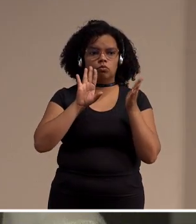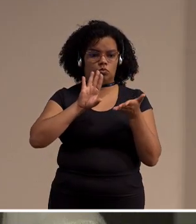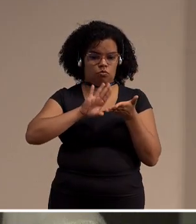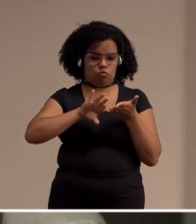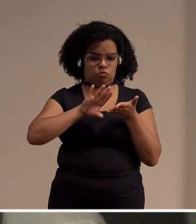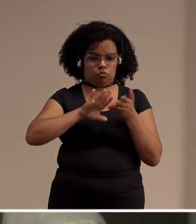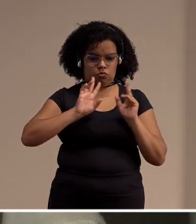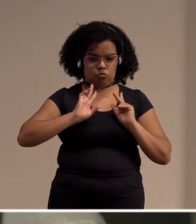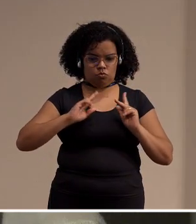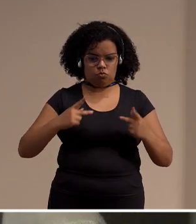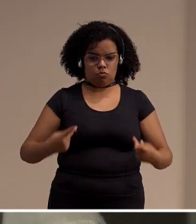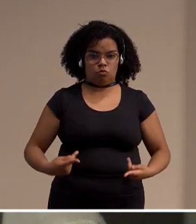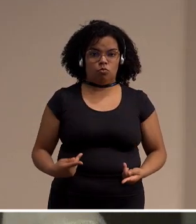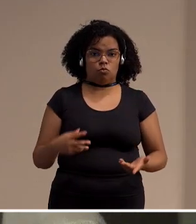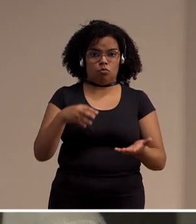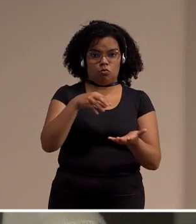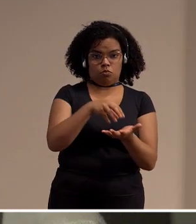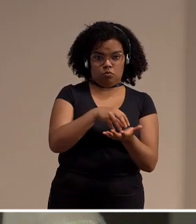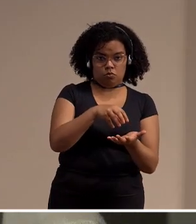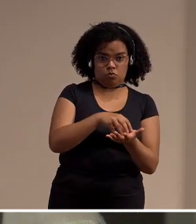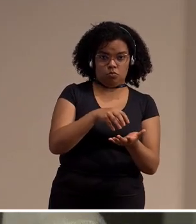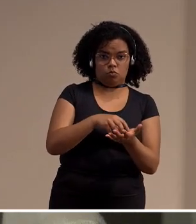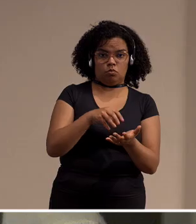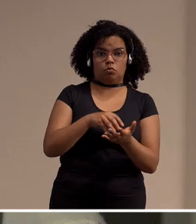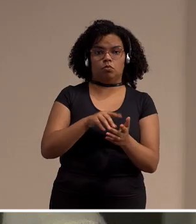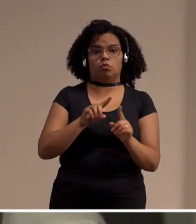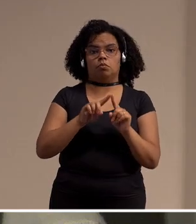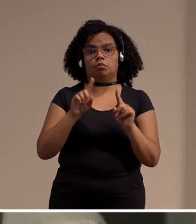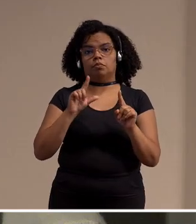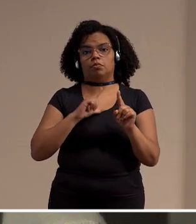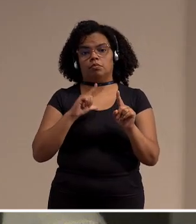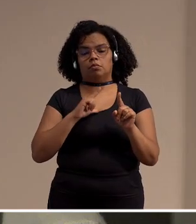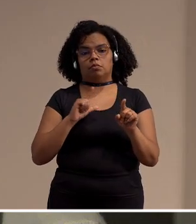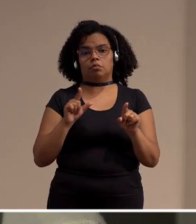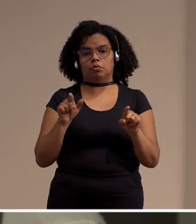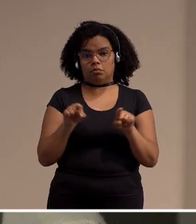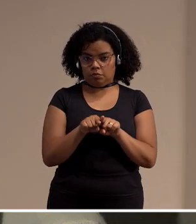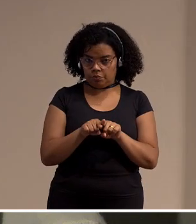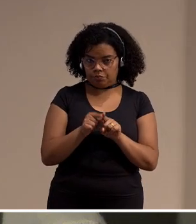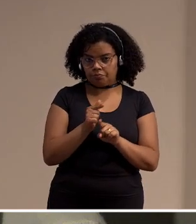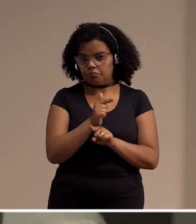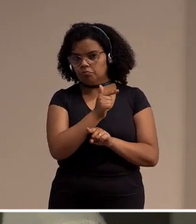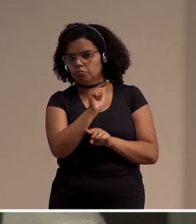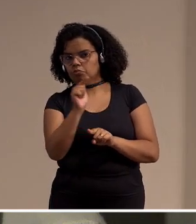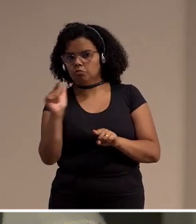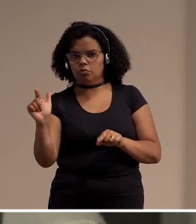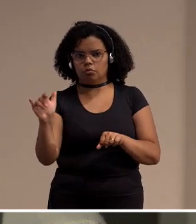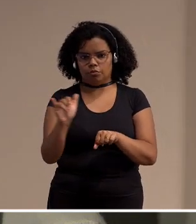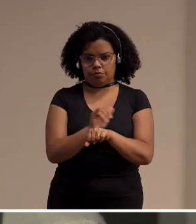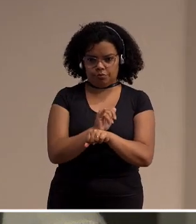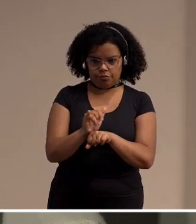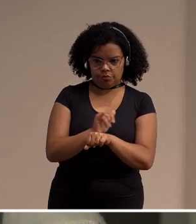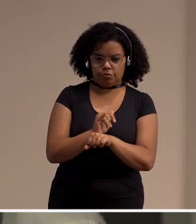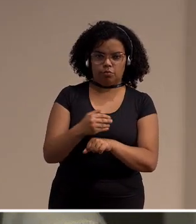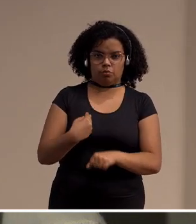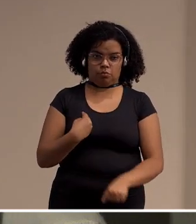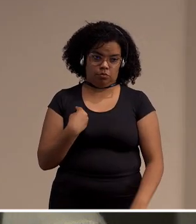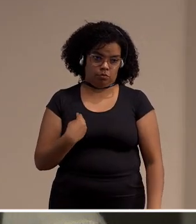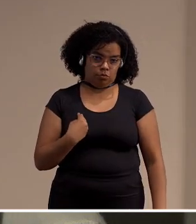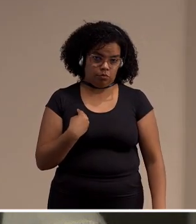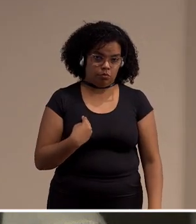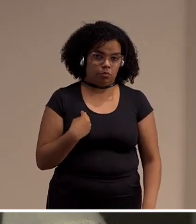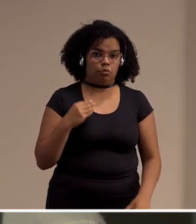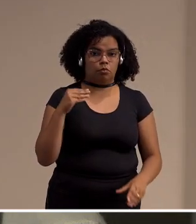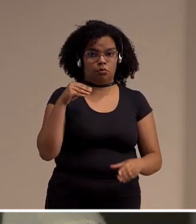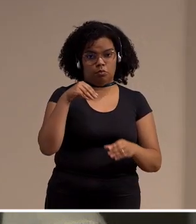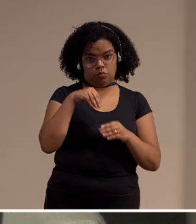do centro da ficção e que dissemina ali outras formas de existência, né? Sei lá, no Noite Dentro